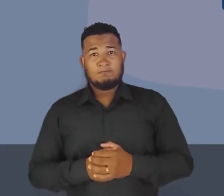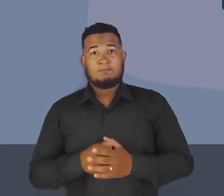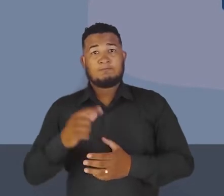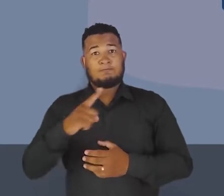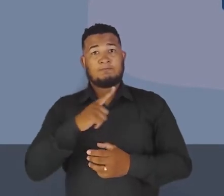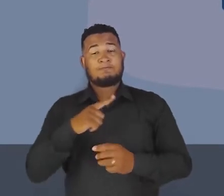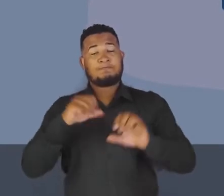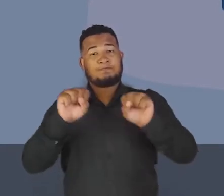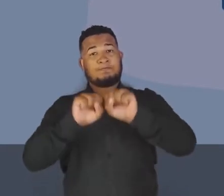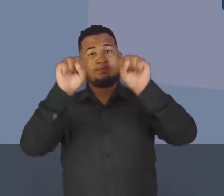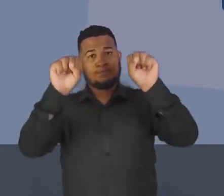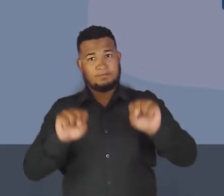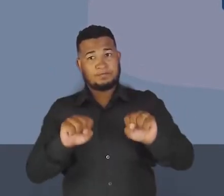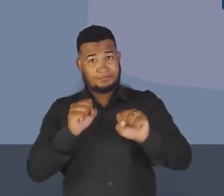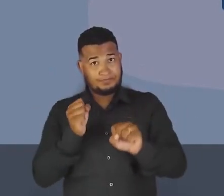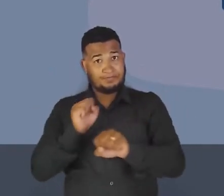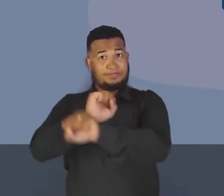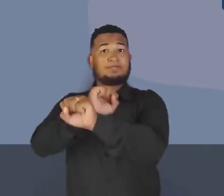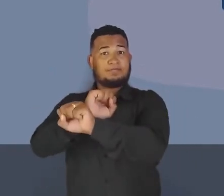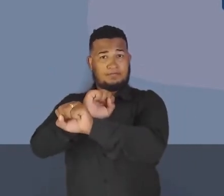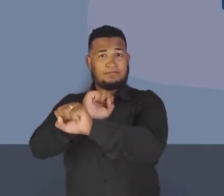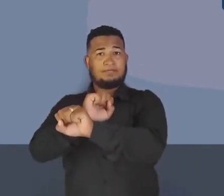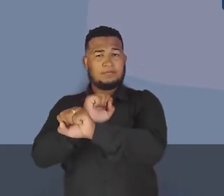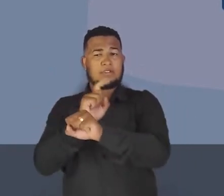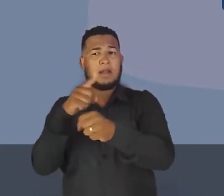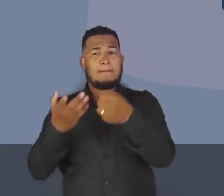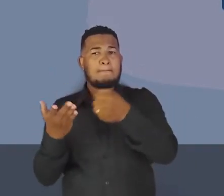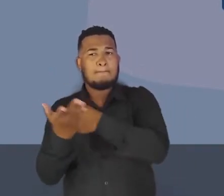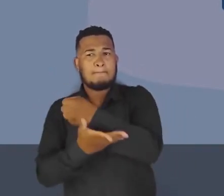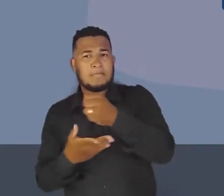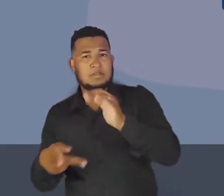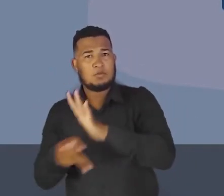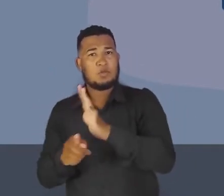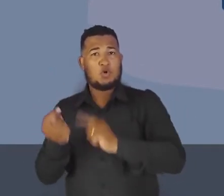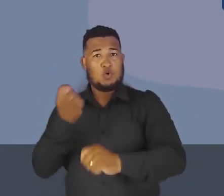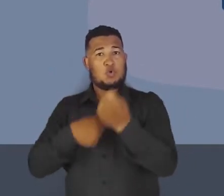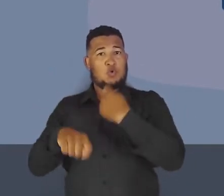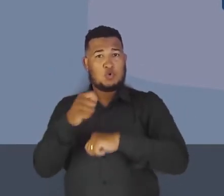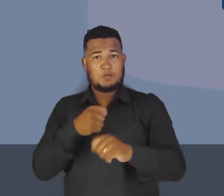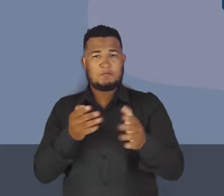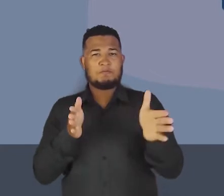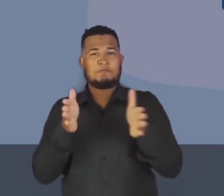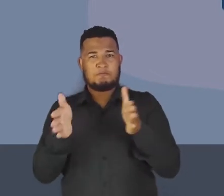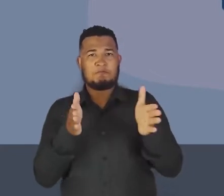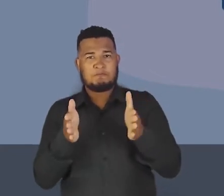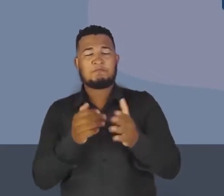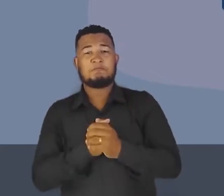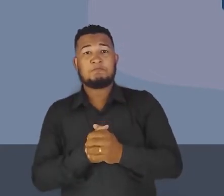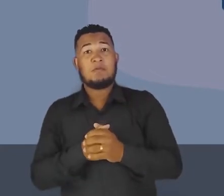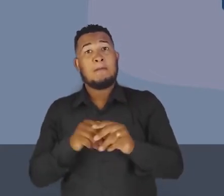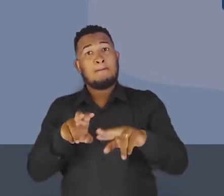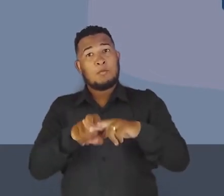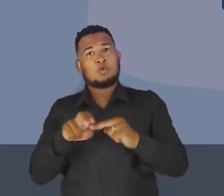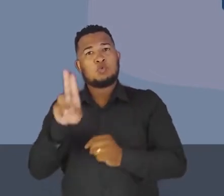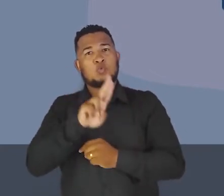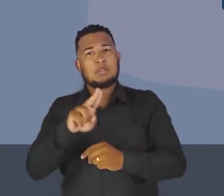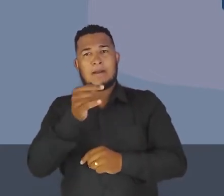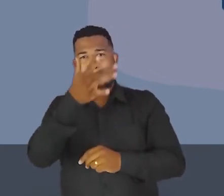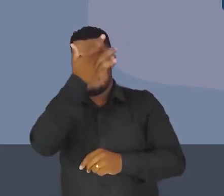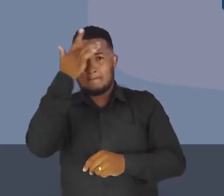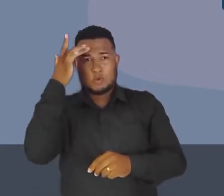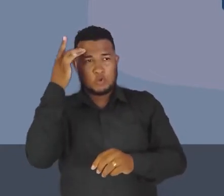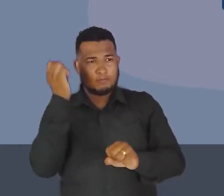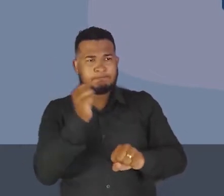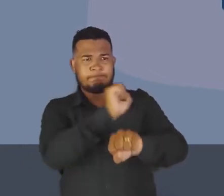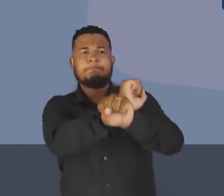um sistema escravista como base socioeconômica do período, né? Então, a utilização dos escravos como